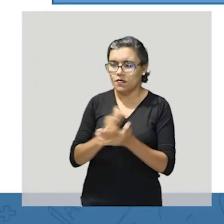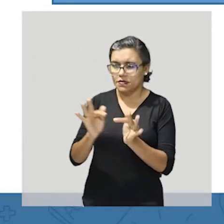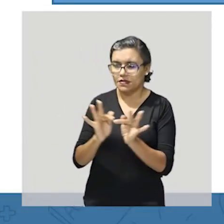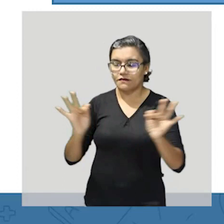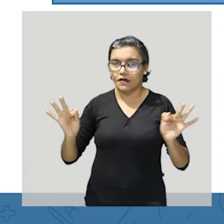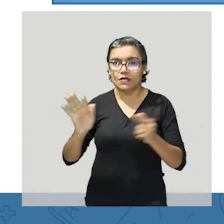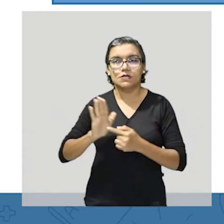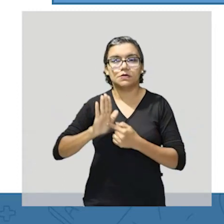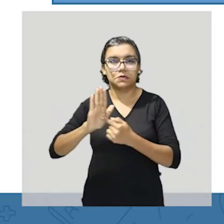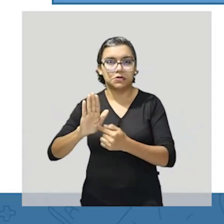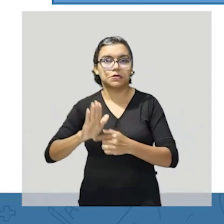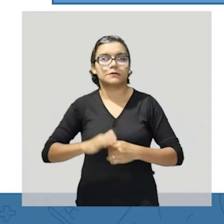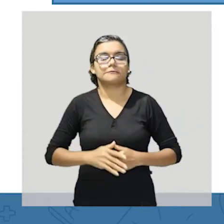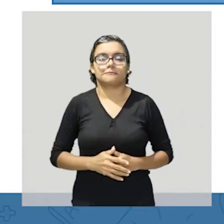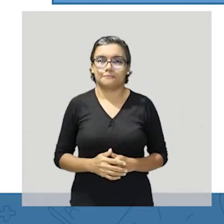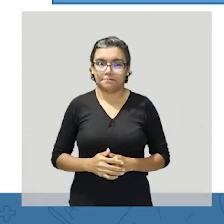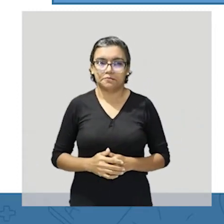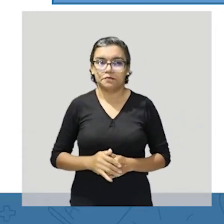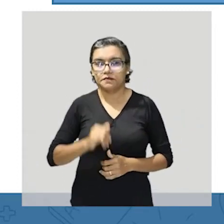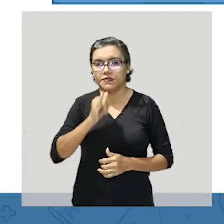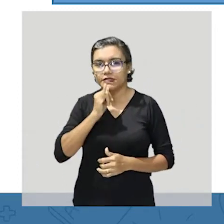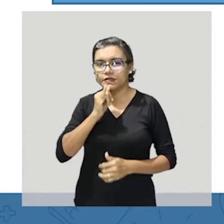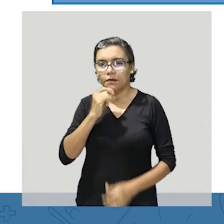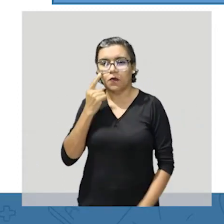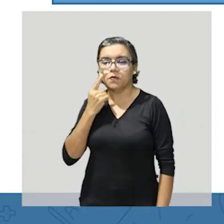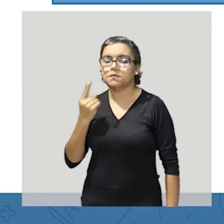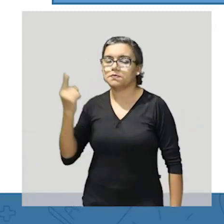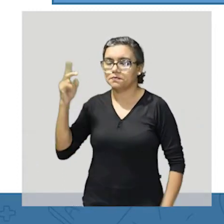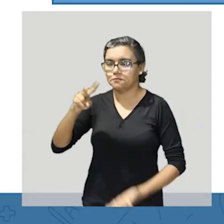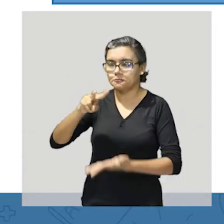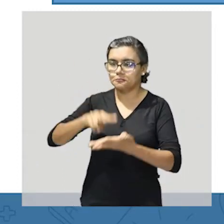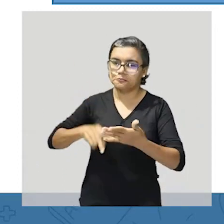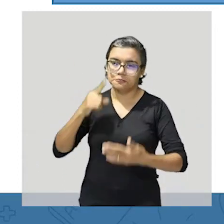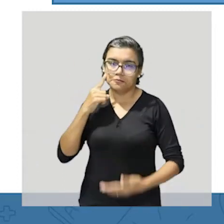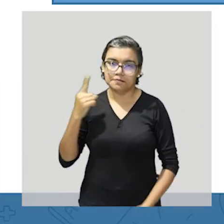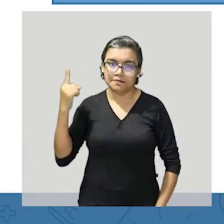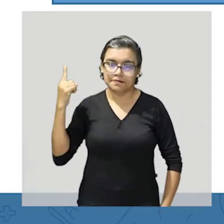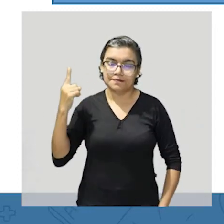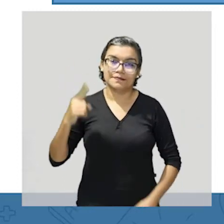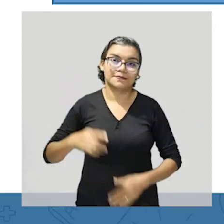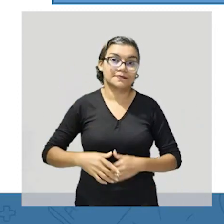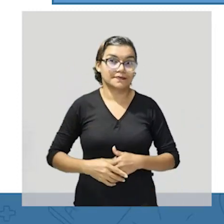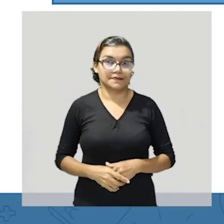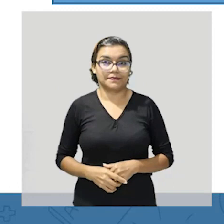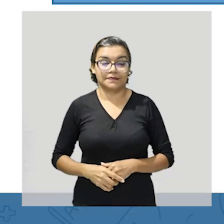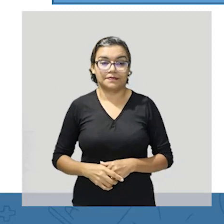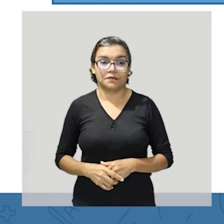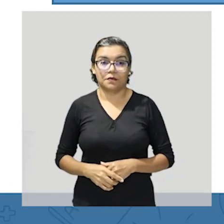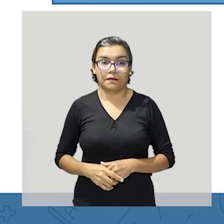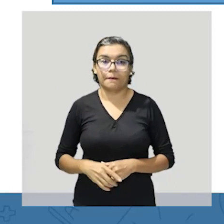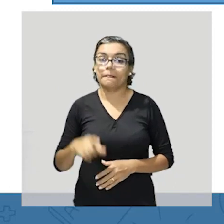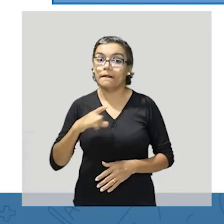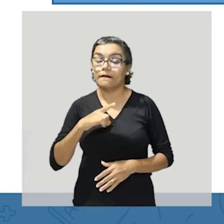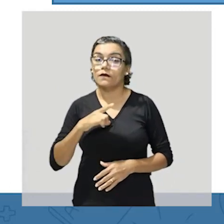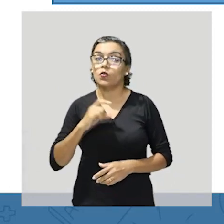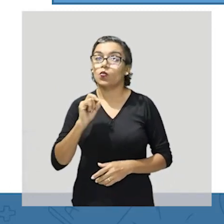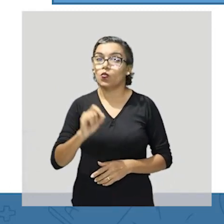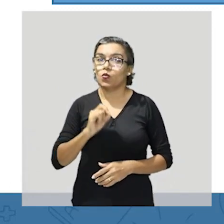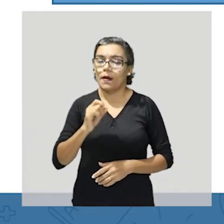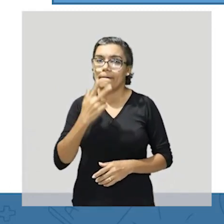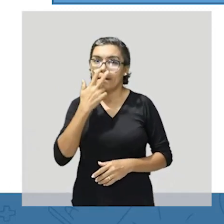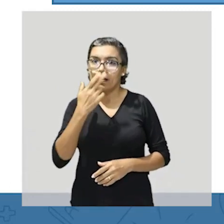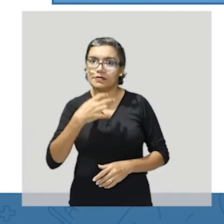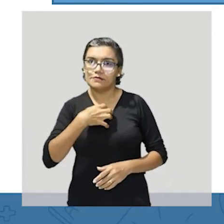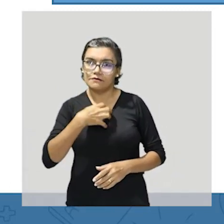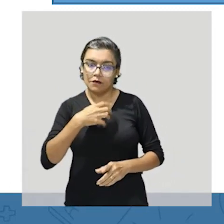isoladas, tá? Então, por exemplo, I sing in the church and play guitar in a band. Aqui eu tenho uma ideia de